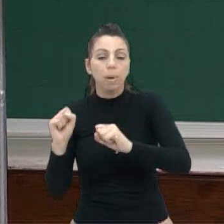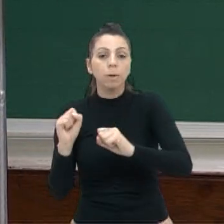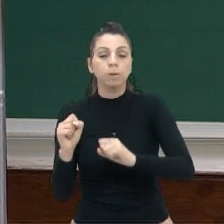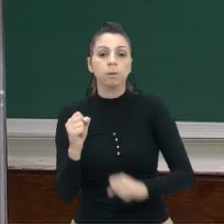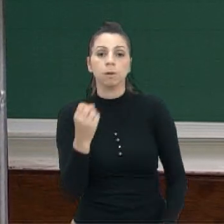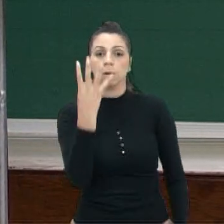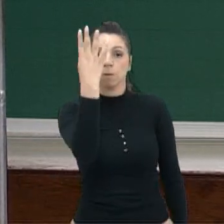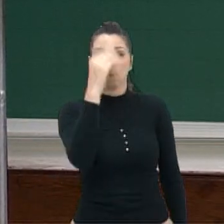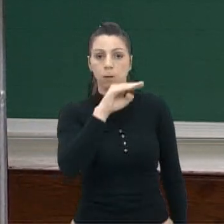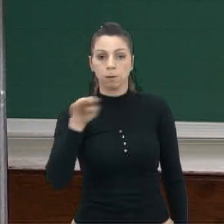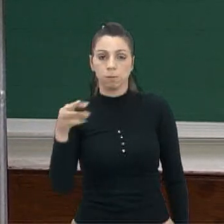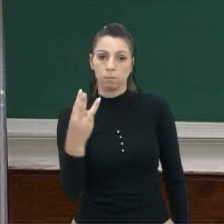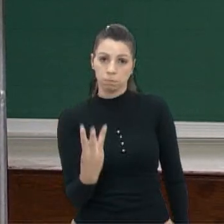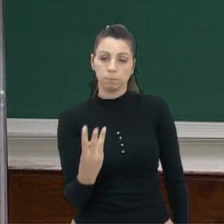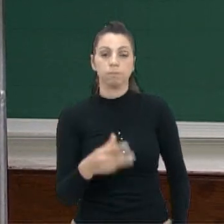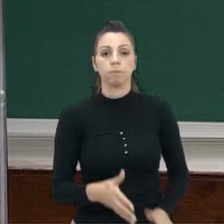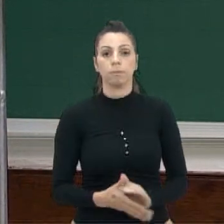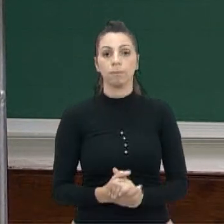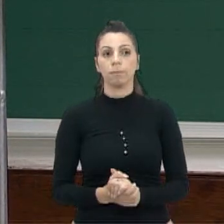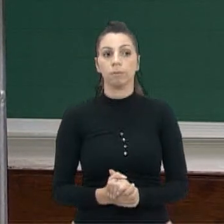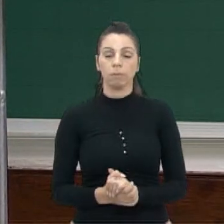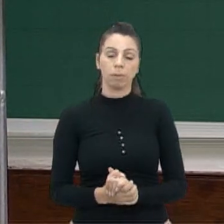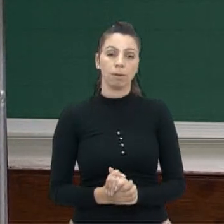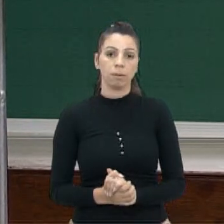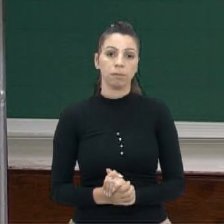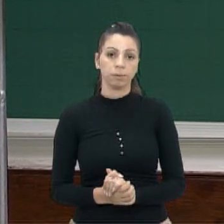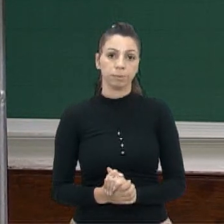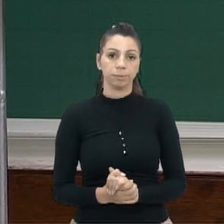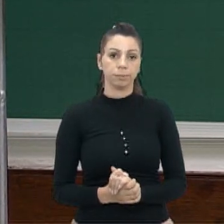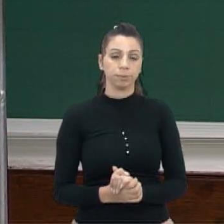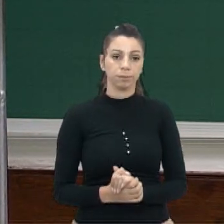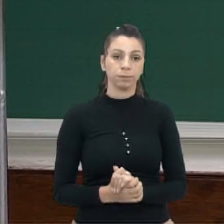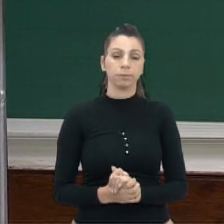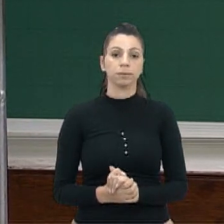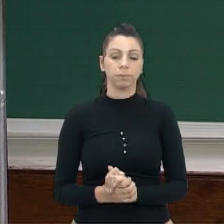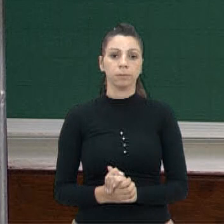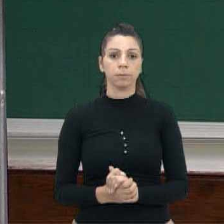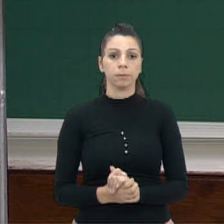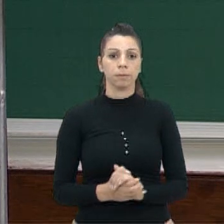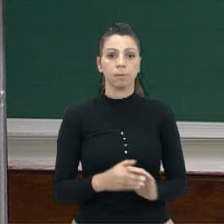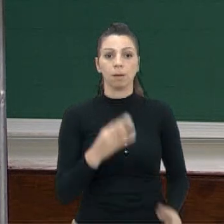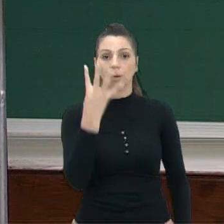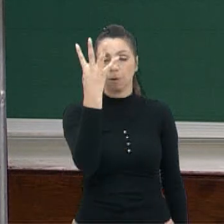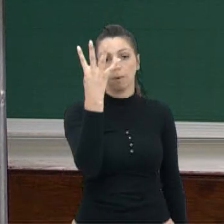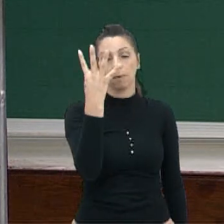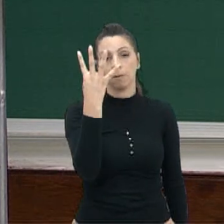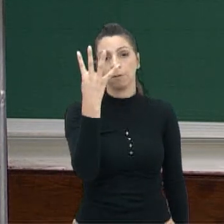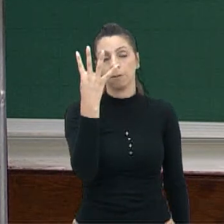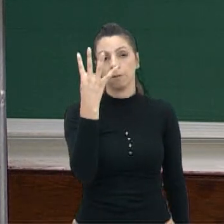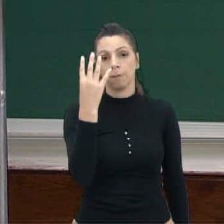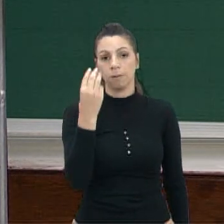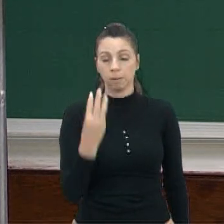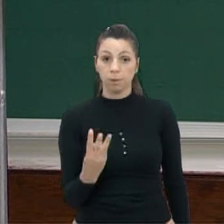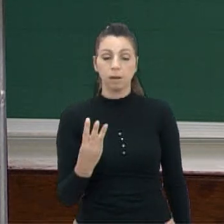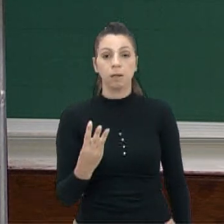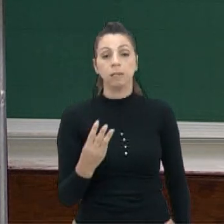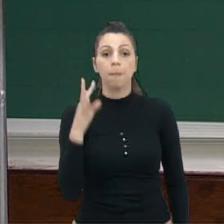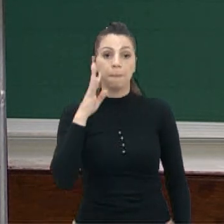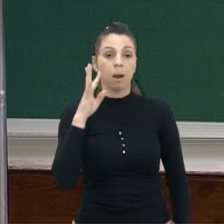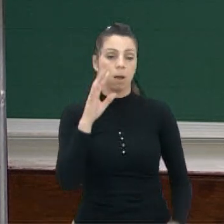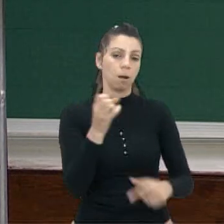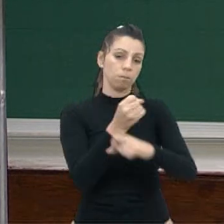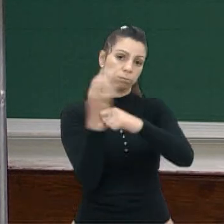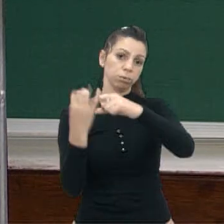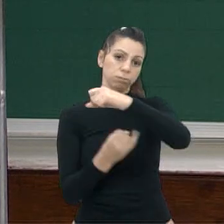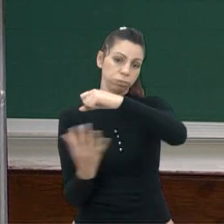tranquilo. Tá? Não que não possa escrever a dízima periódica, mas fração é mais legal que dízima periódica. M ao cubo,